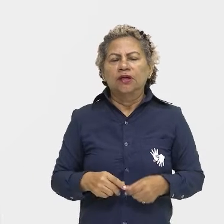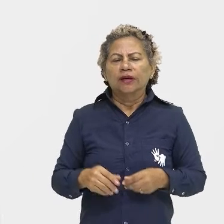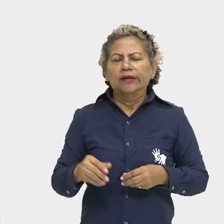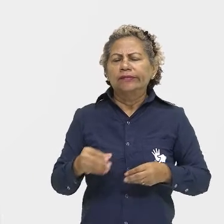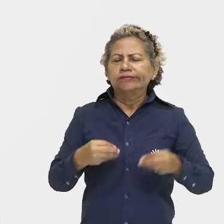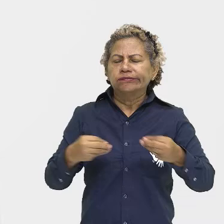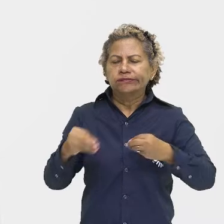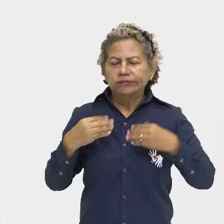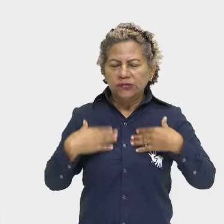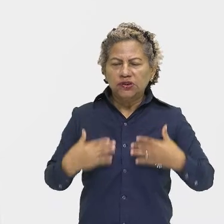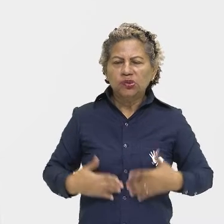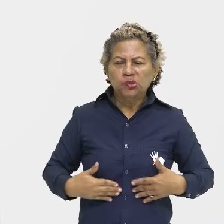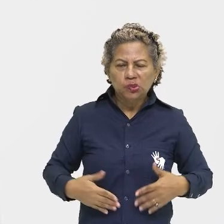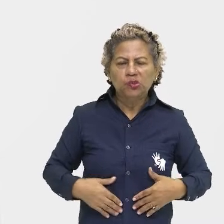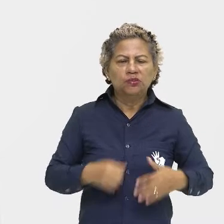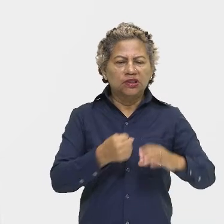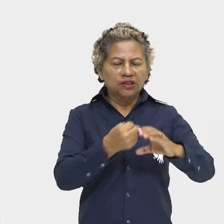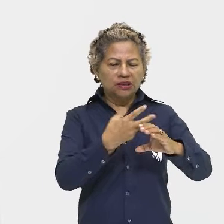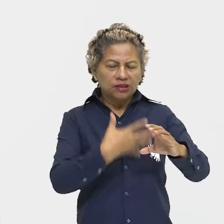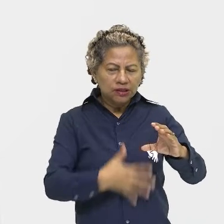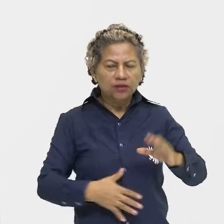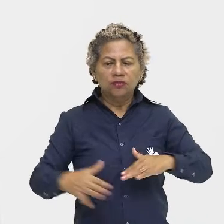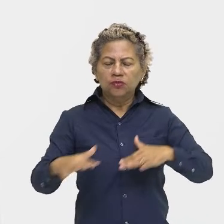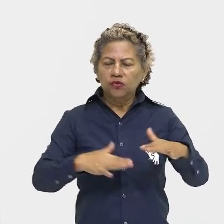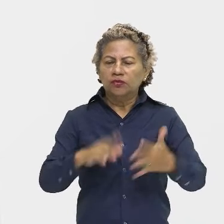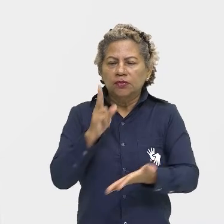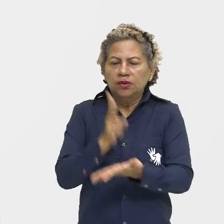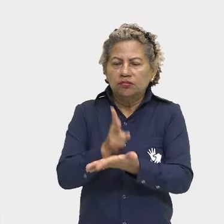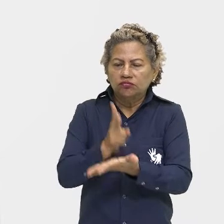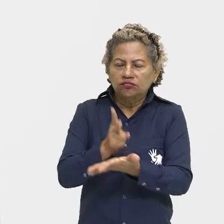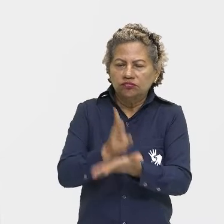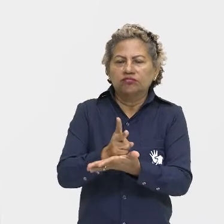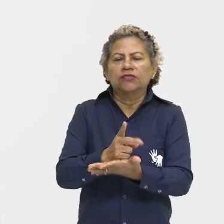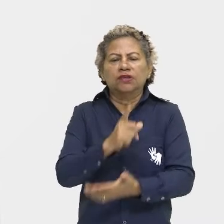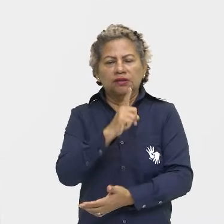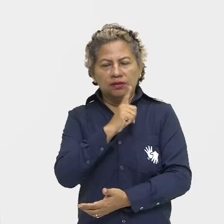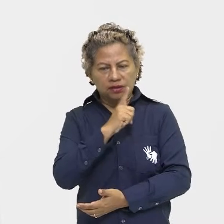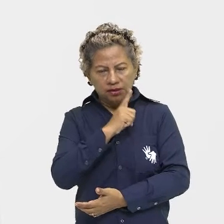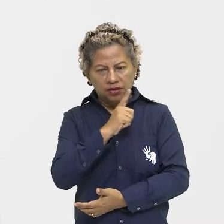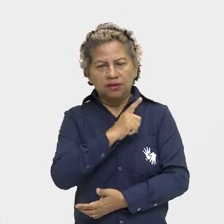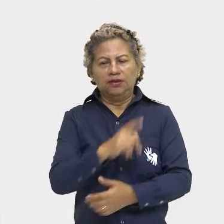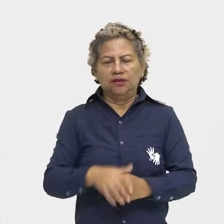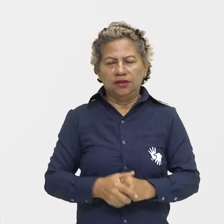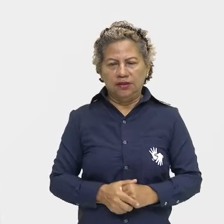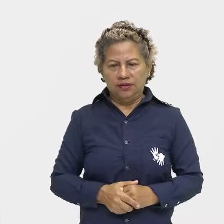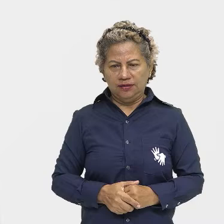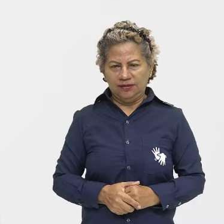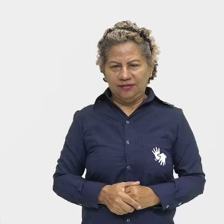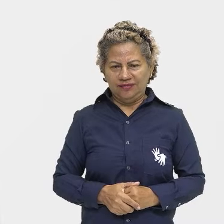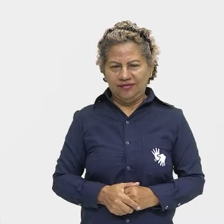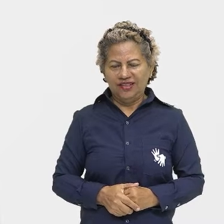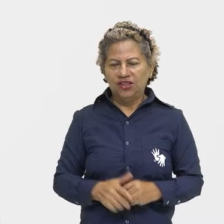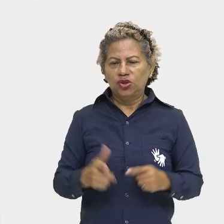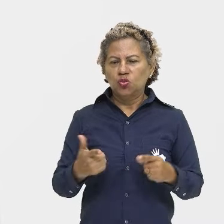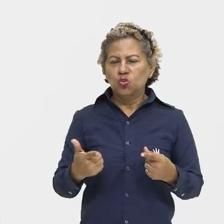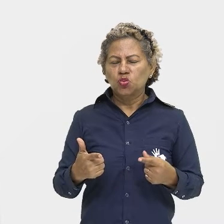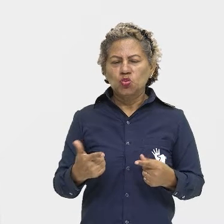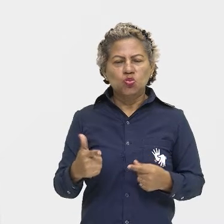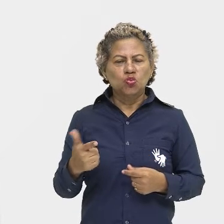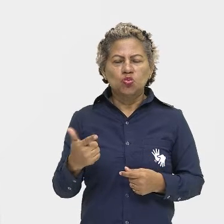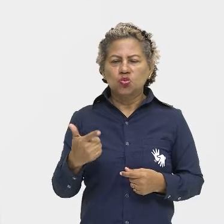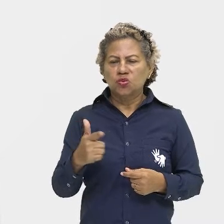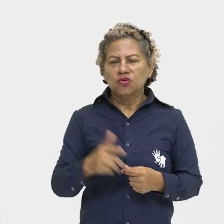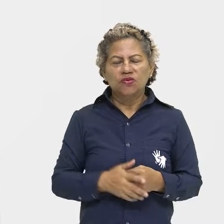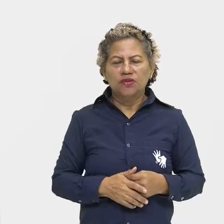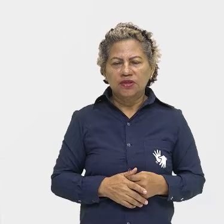plasticidade é a característica do nosso movimento contínuo, fluido. Nós não temos uma quebra na nossa